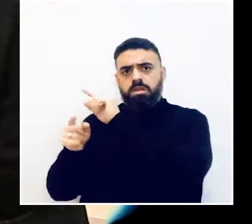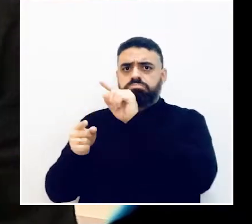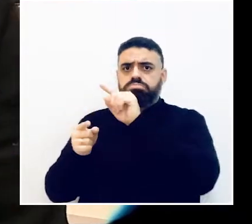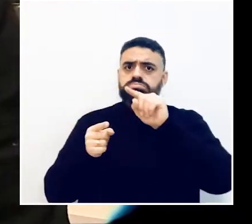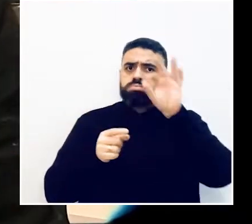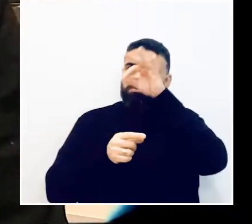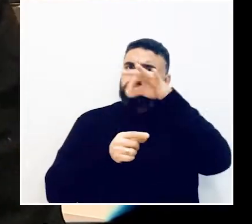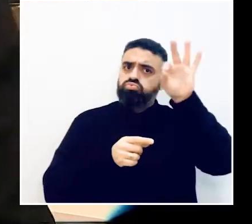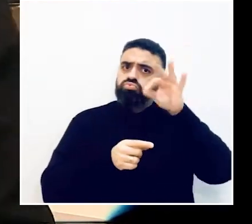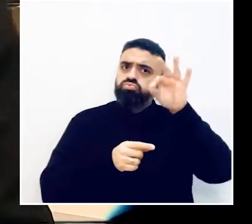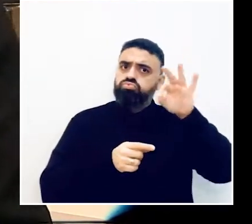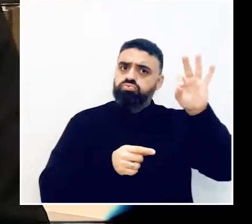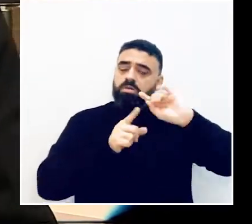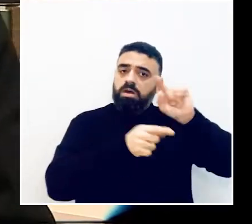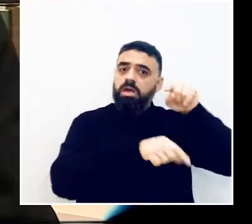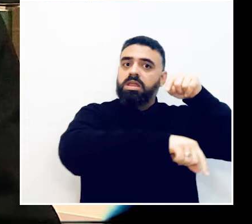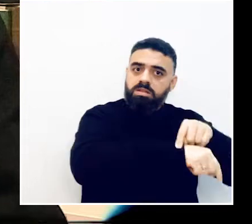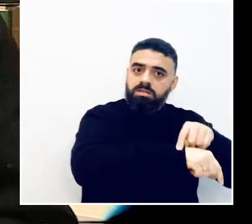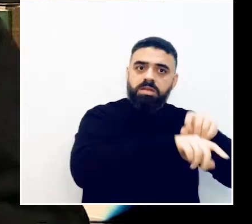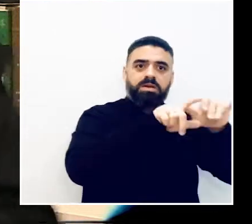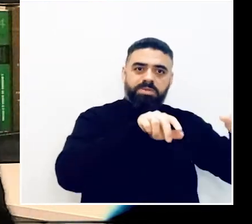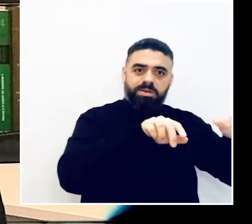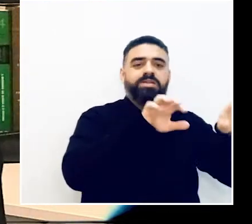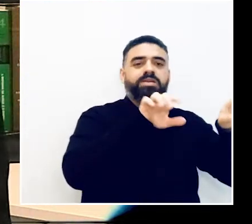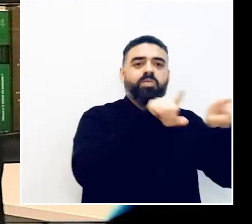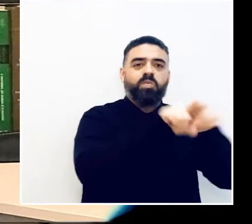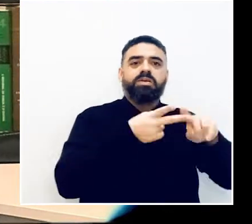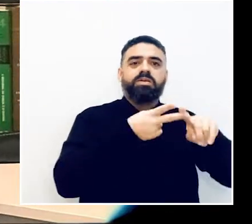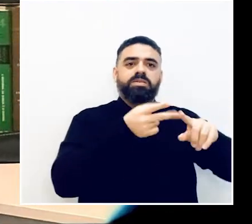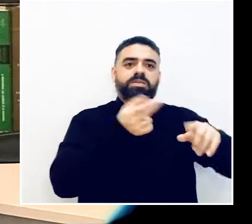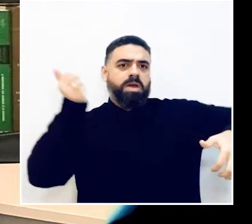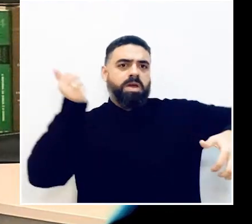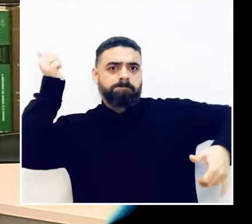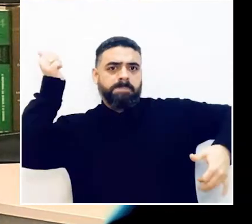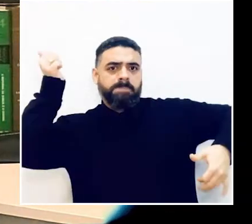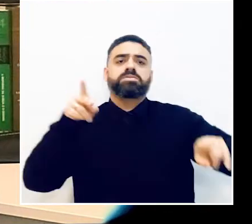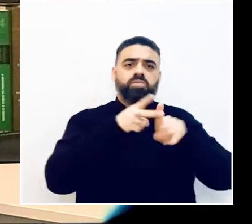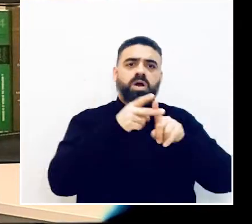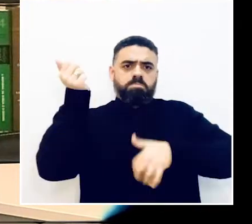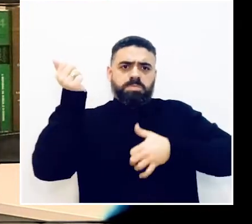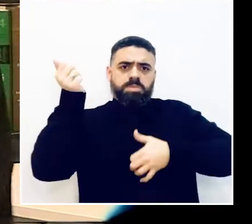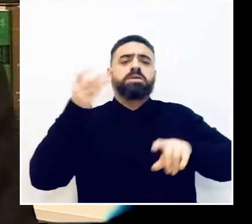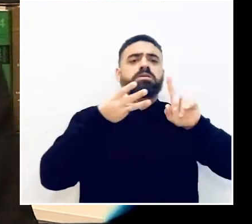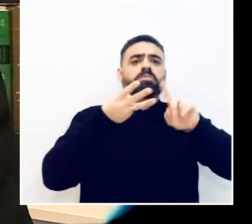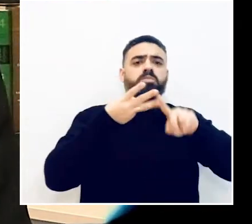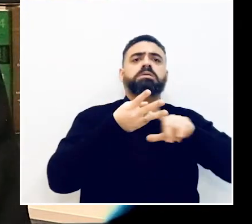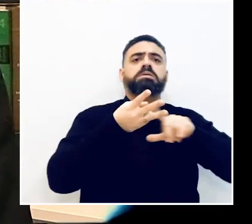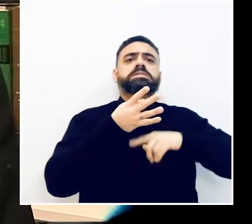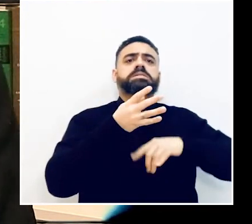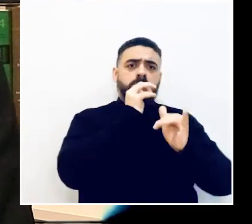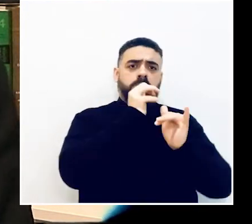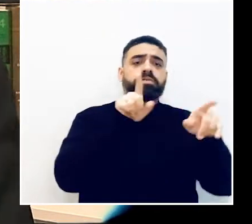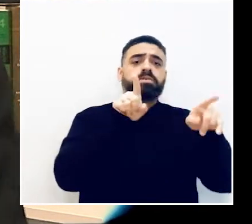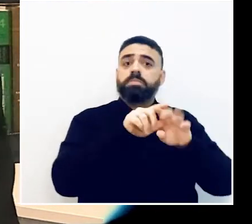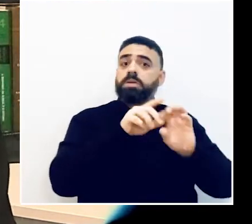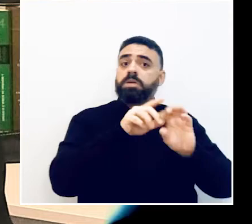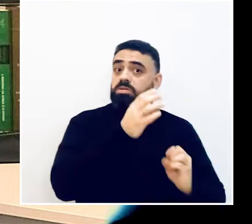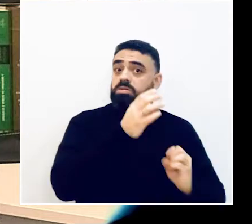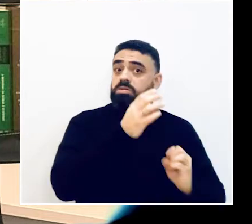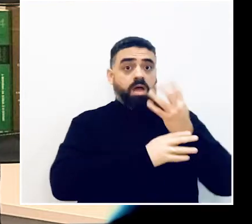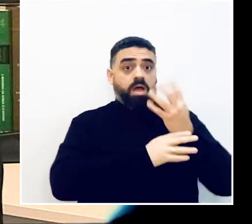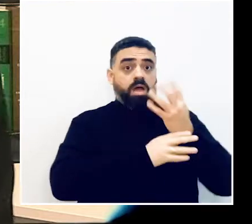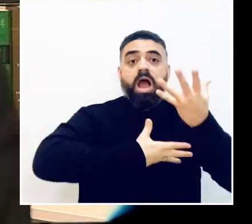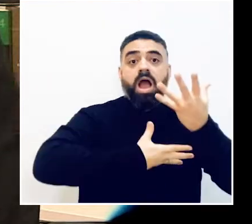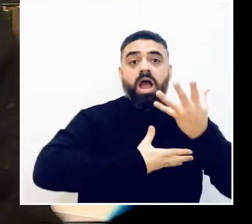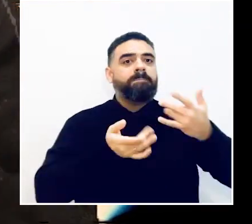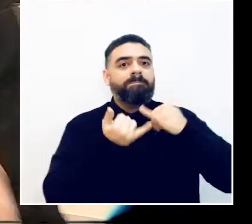todo o canto ali, agora ele vai ter um espaço para ele se manifestar, se expressar com o coração. O piano vai conseguir fazer a mesma coisa, o baixo vai fazer